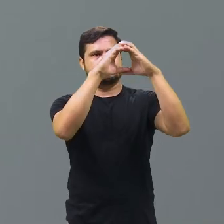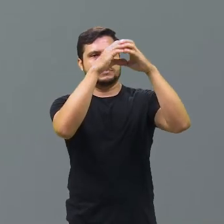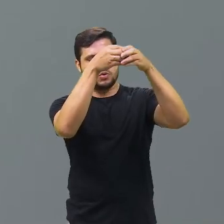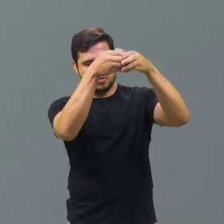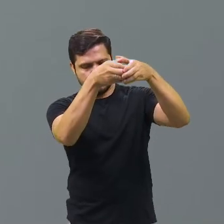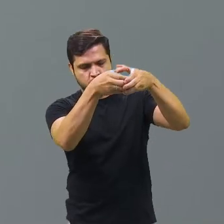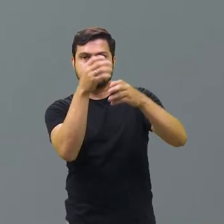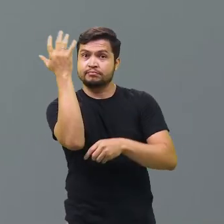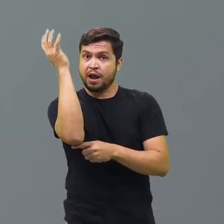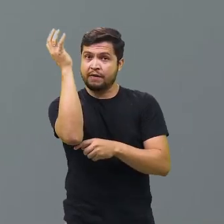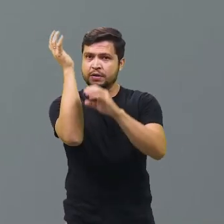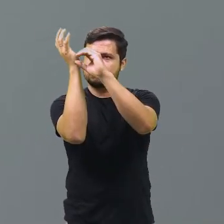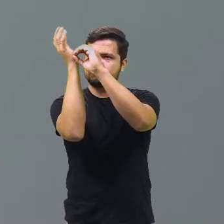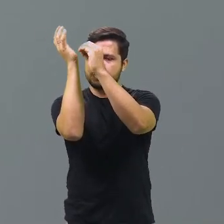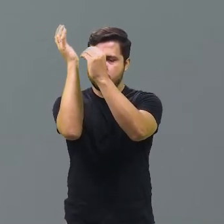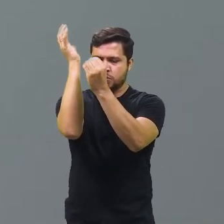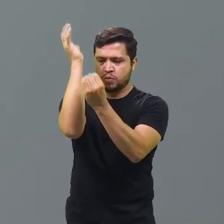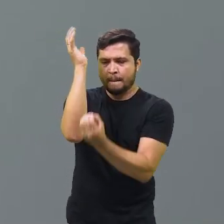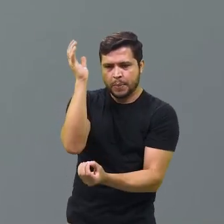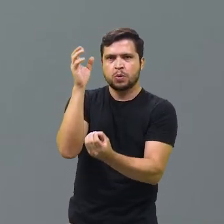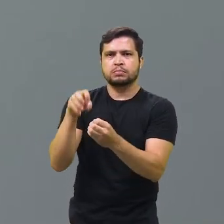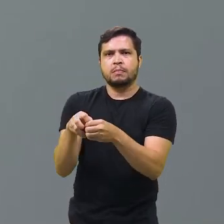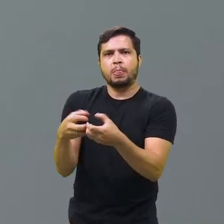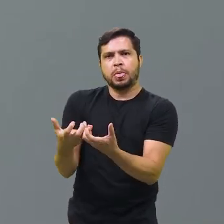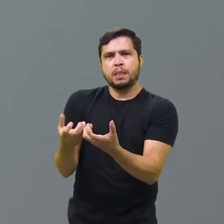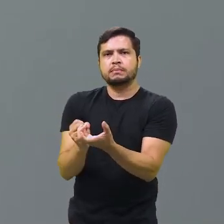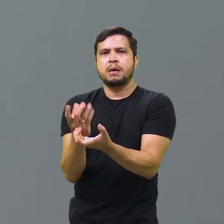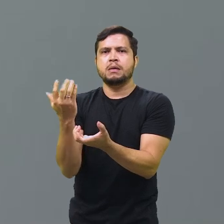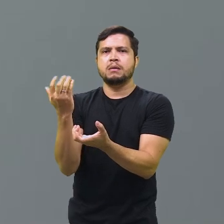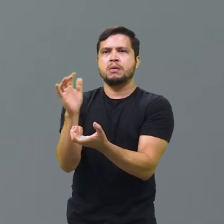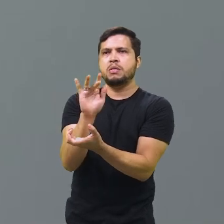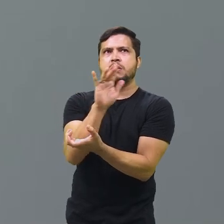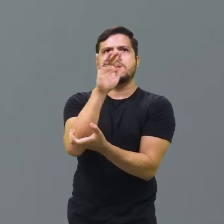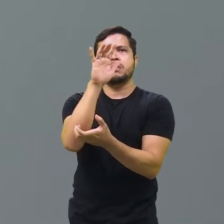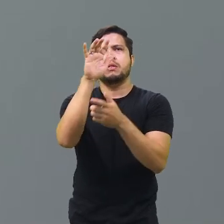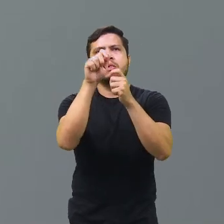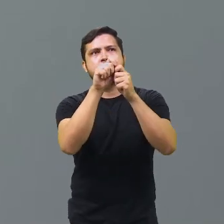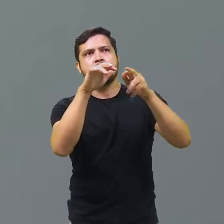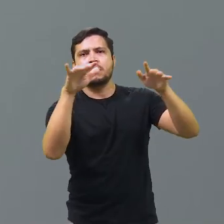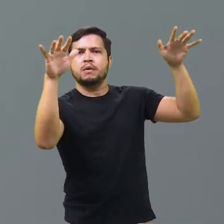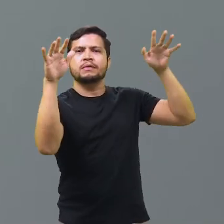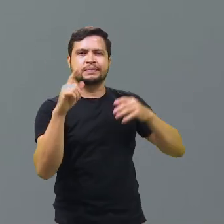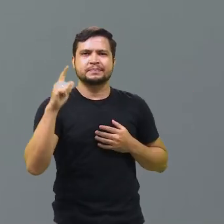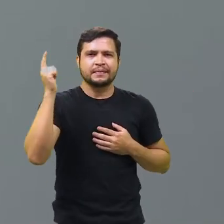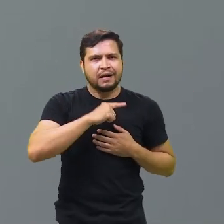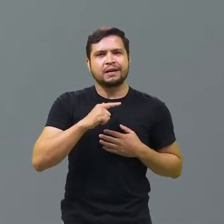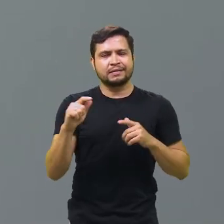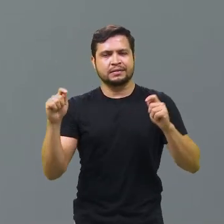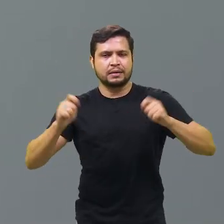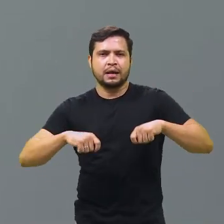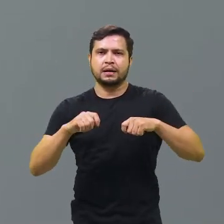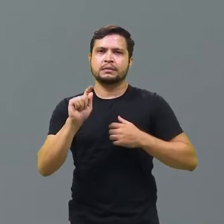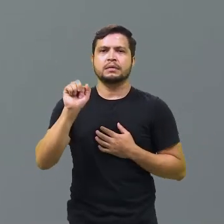no solo e já dispersa uma parte, né, desses grãos de pólen, né? E a maioria